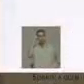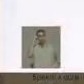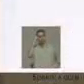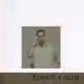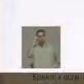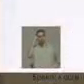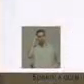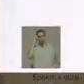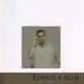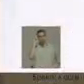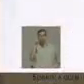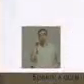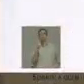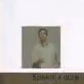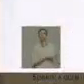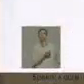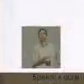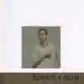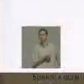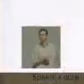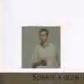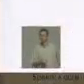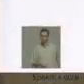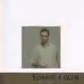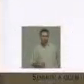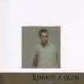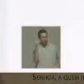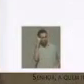com o pé no chão, principalmente quando se é jovem.